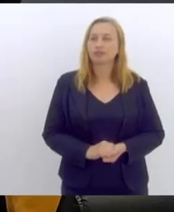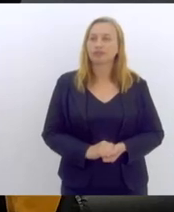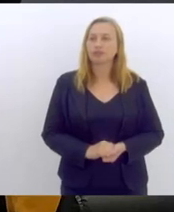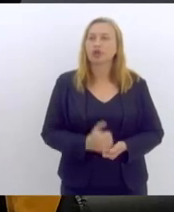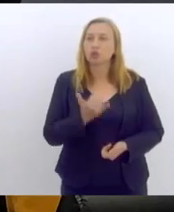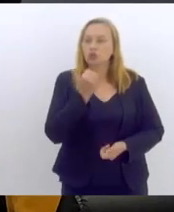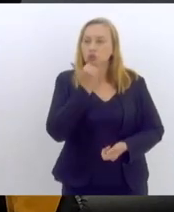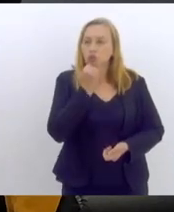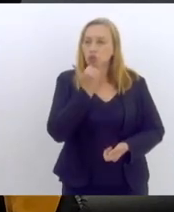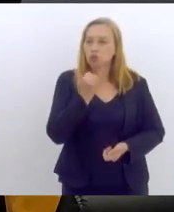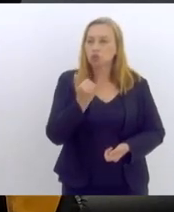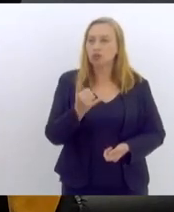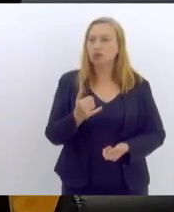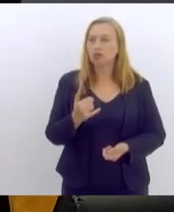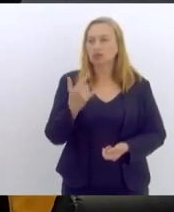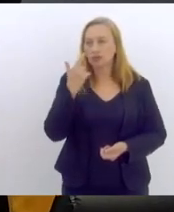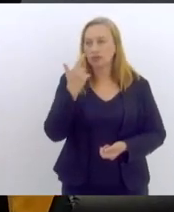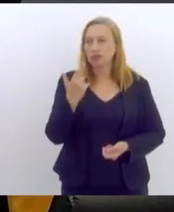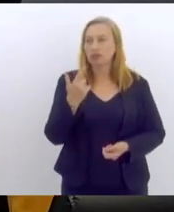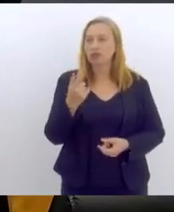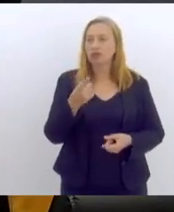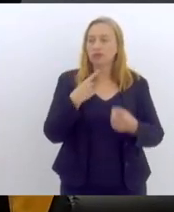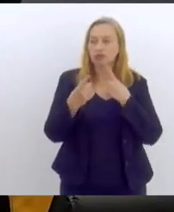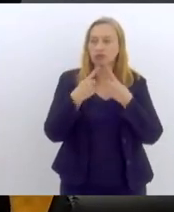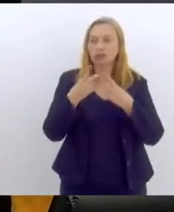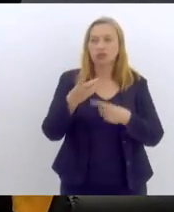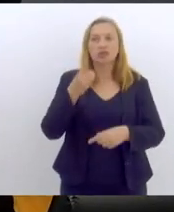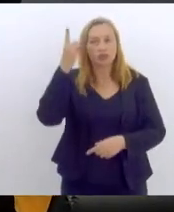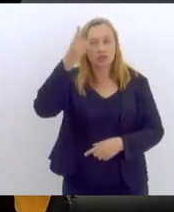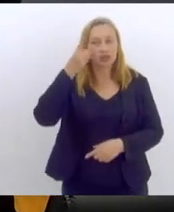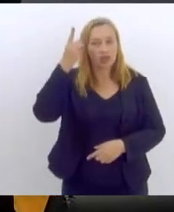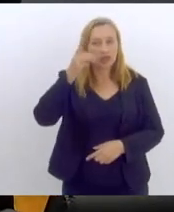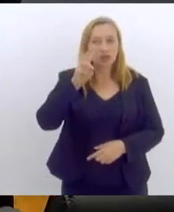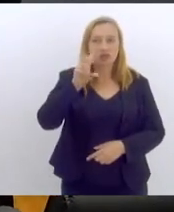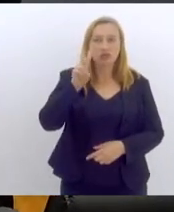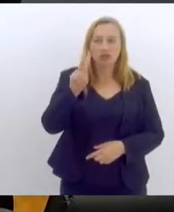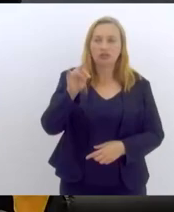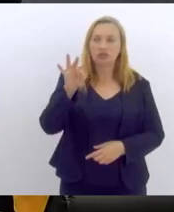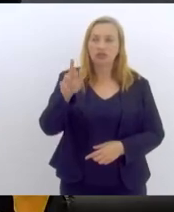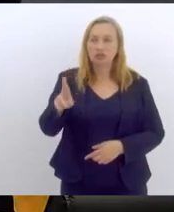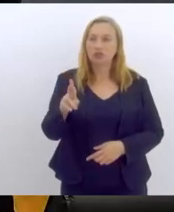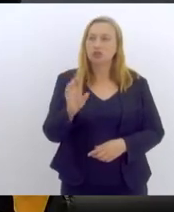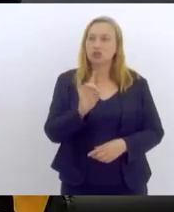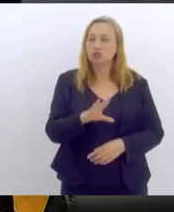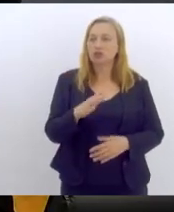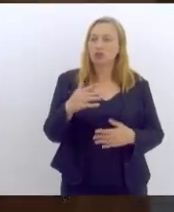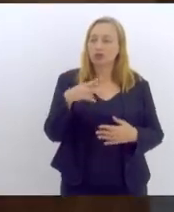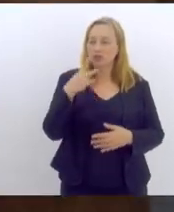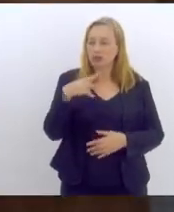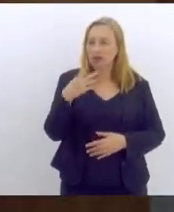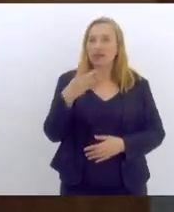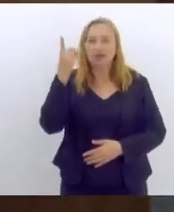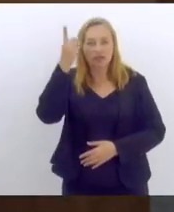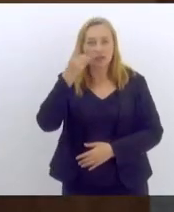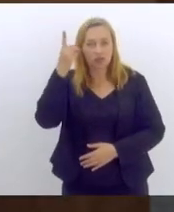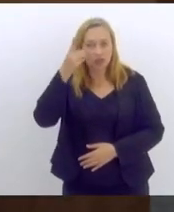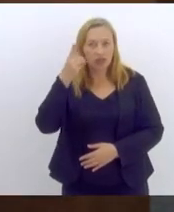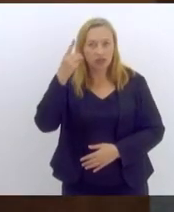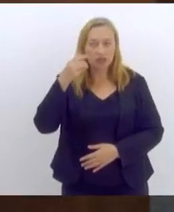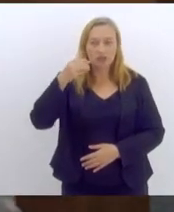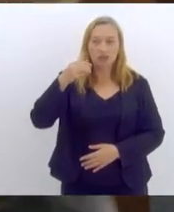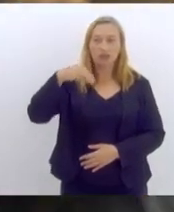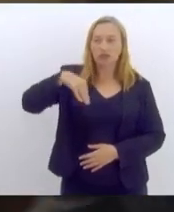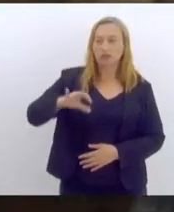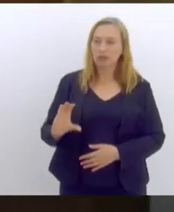Desculpa, Vitor, que eu não estava abrindo aqui. Para discutir, deputado Vitor Júnior. Senhor presidente, só para saudar a iniciativa do deputado Carlos Mink, que